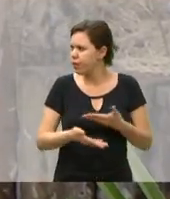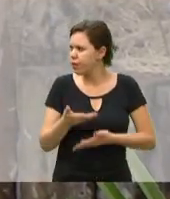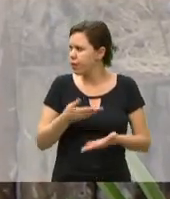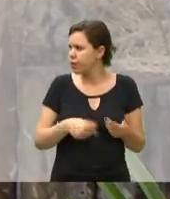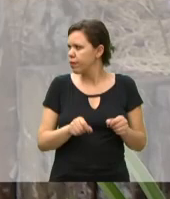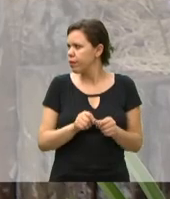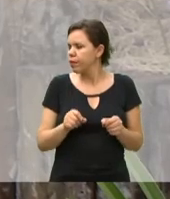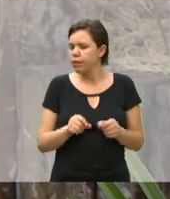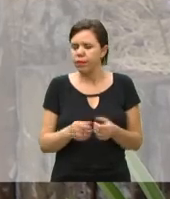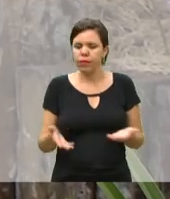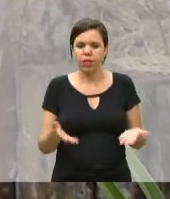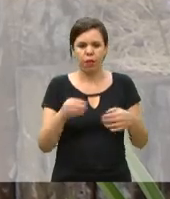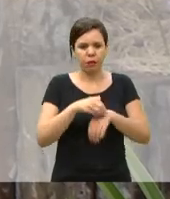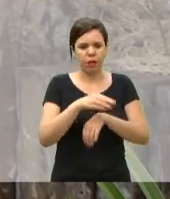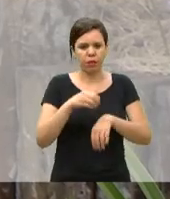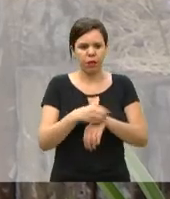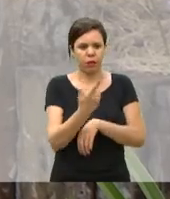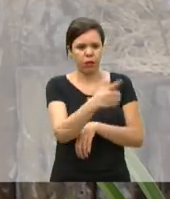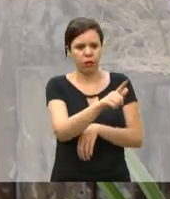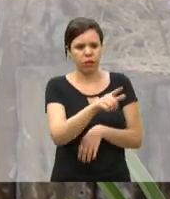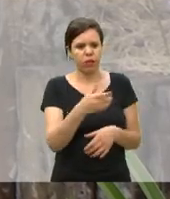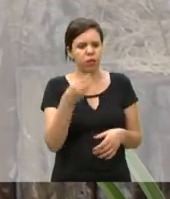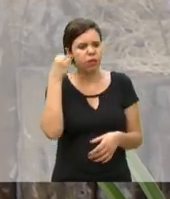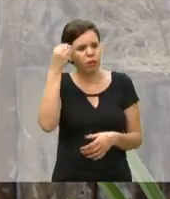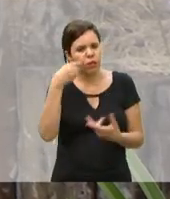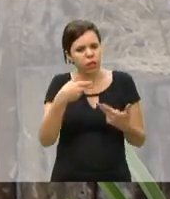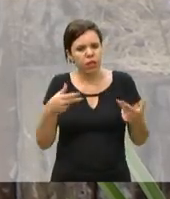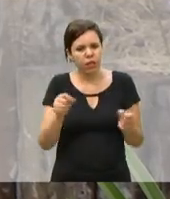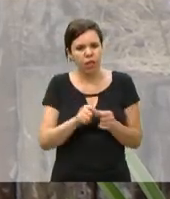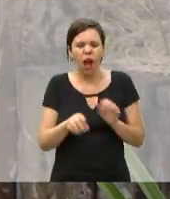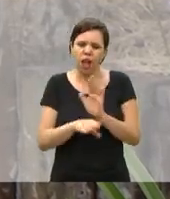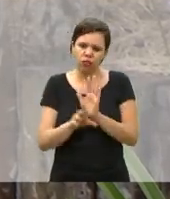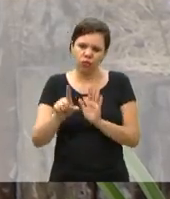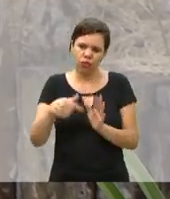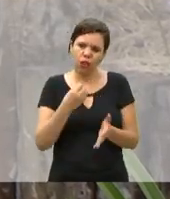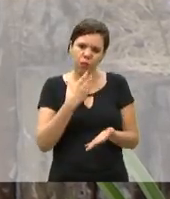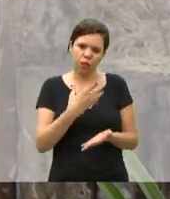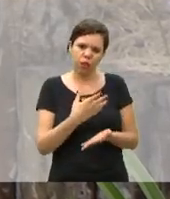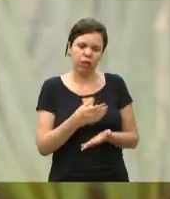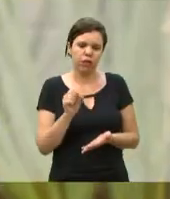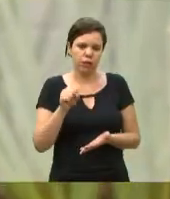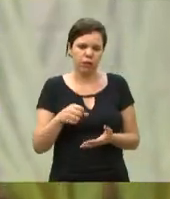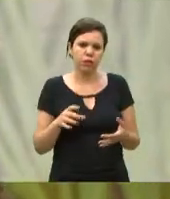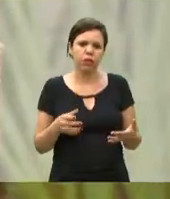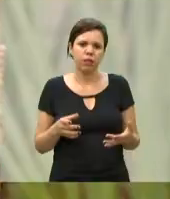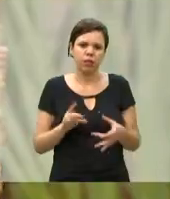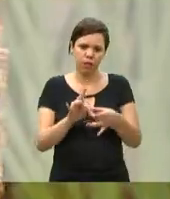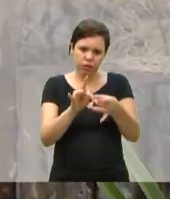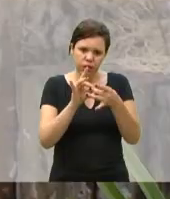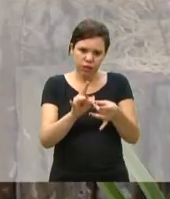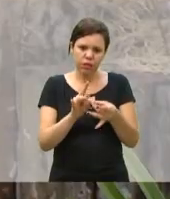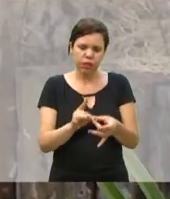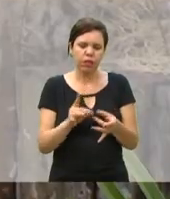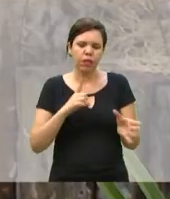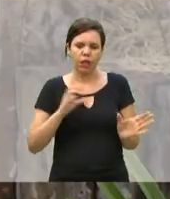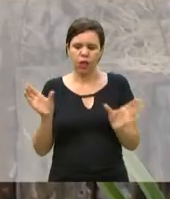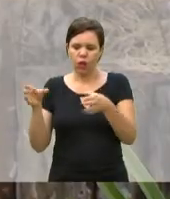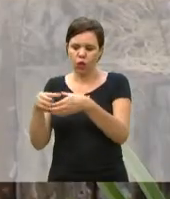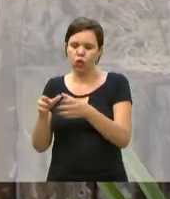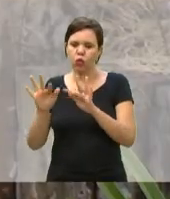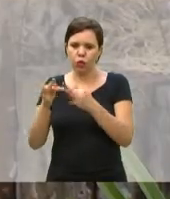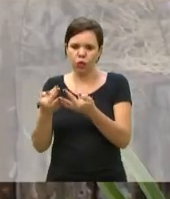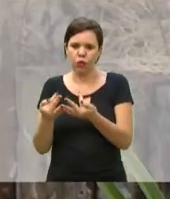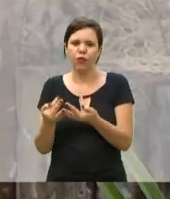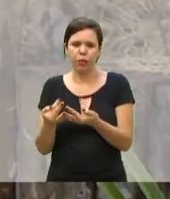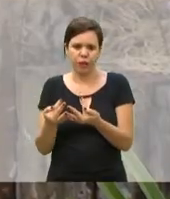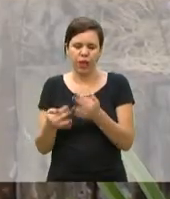eles vêm, acabam passando por outras experiências. Sim, isso ajuda, é uma mão que se estende, né? É, tem grupos de